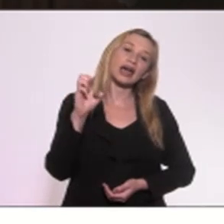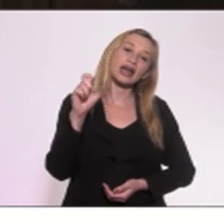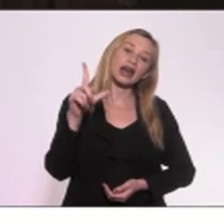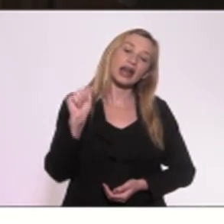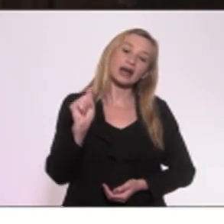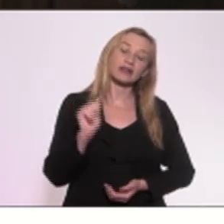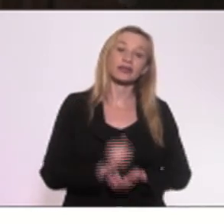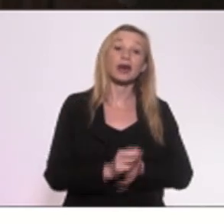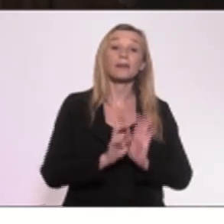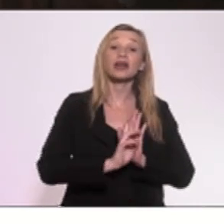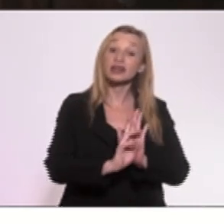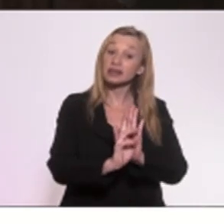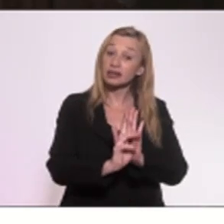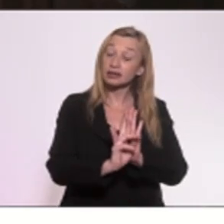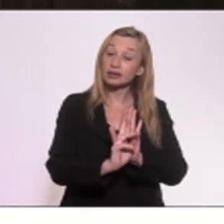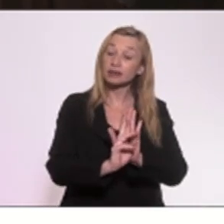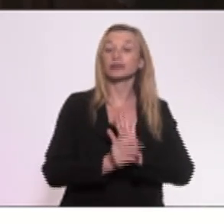dizer